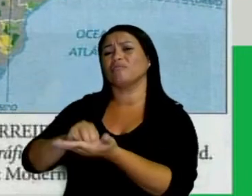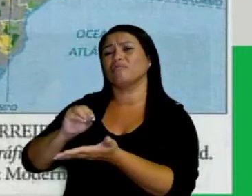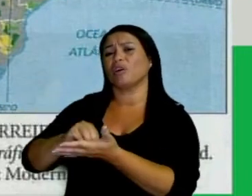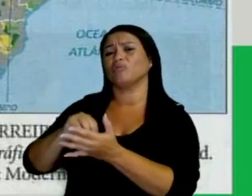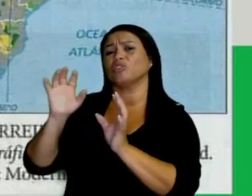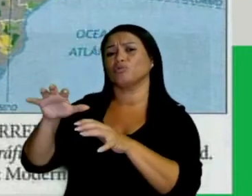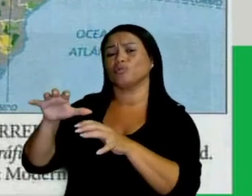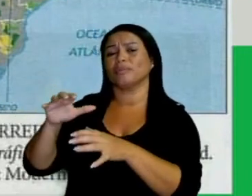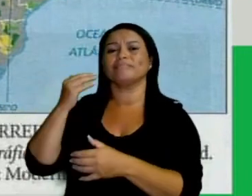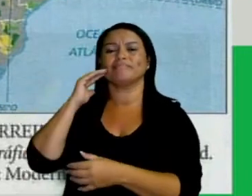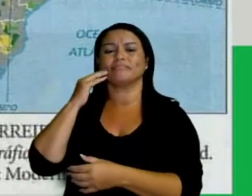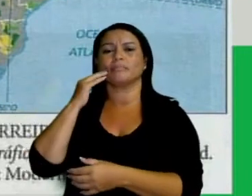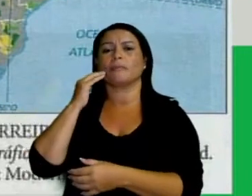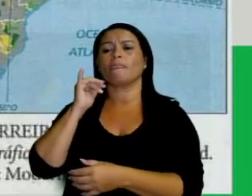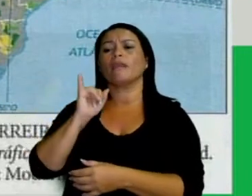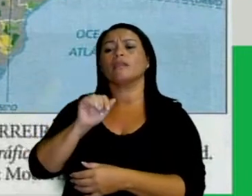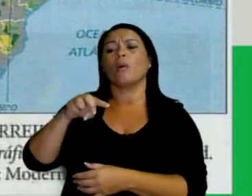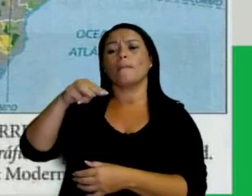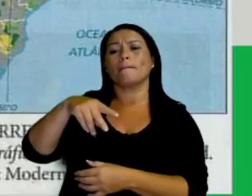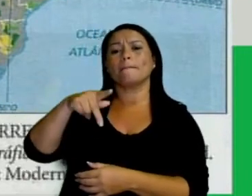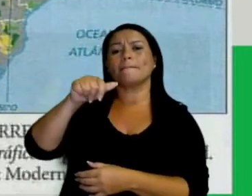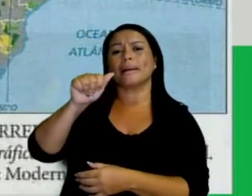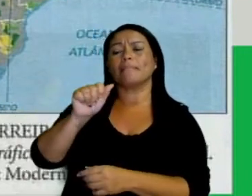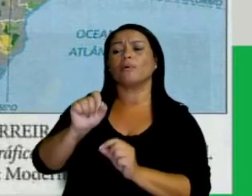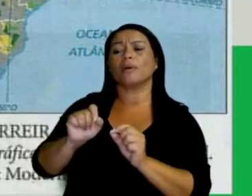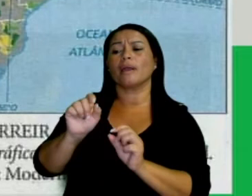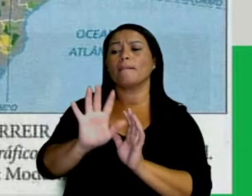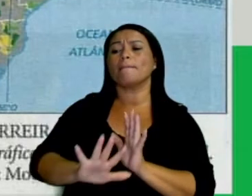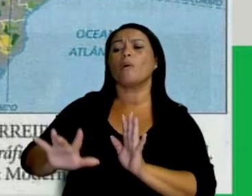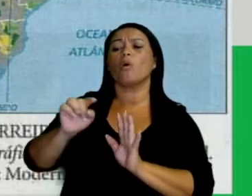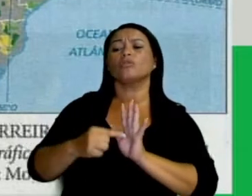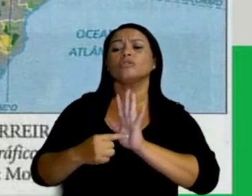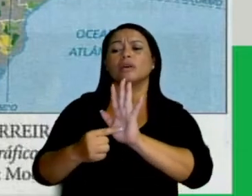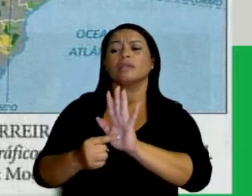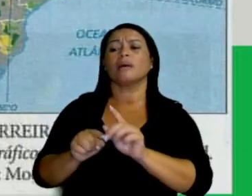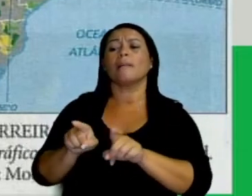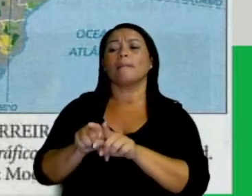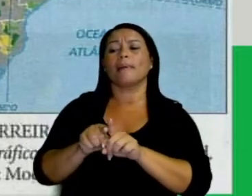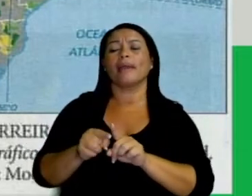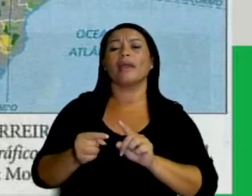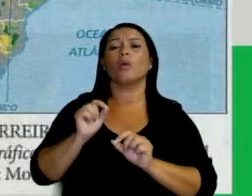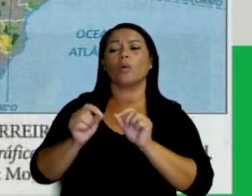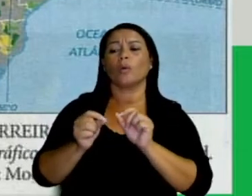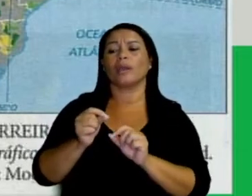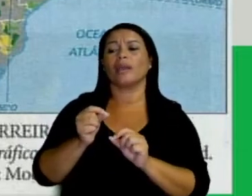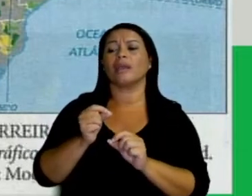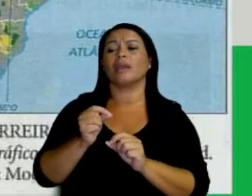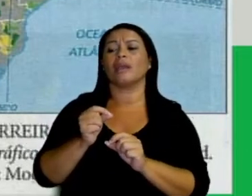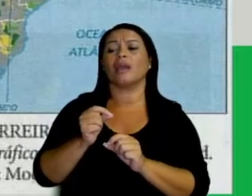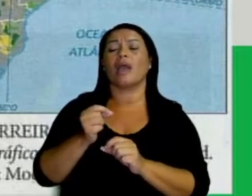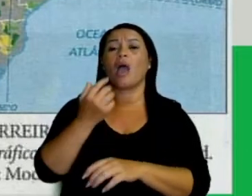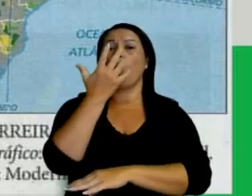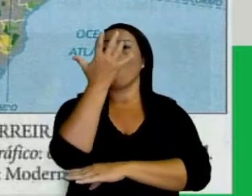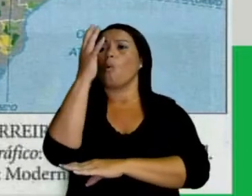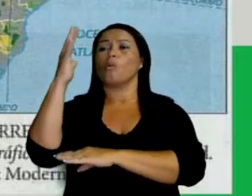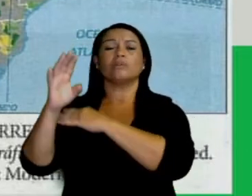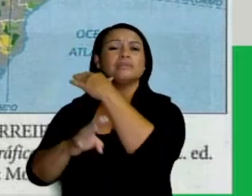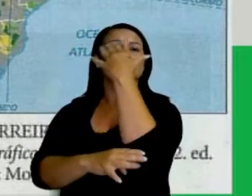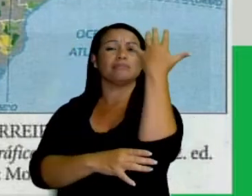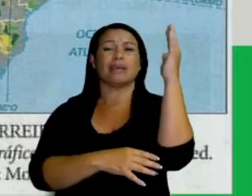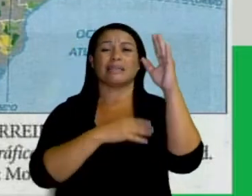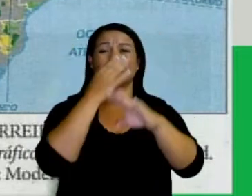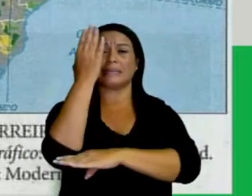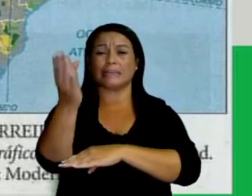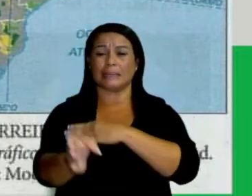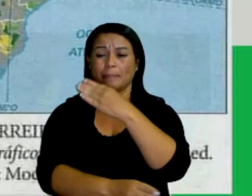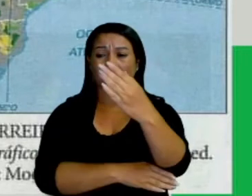muito grande. O mapa do lado seria a vegetação. Aí nesse ponto eu destaquei o contexto de desmatamento. Então veja, as áreas em